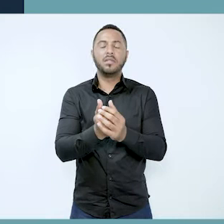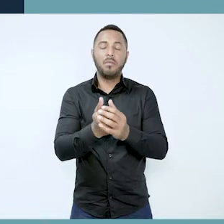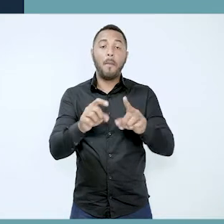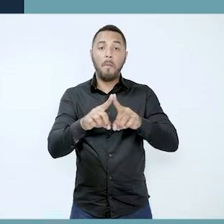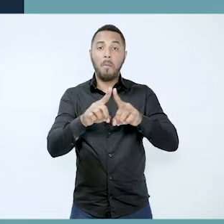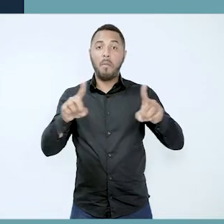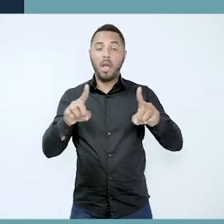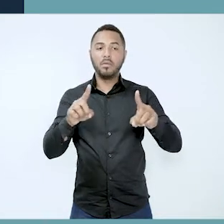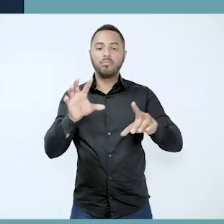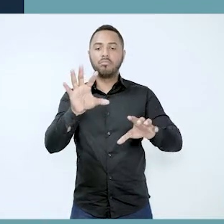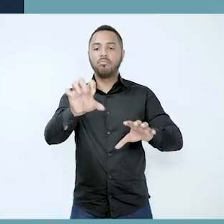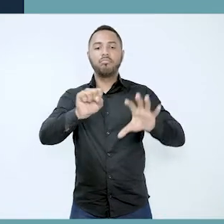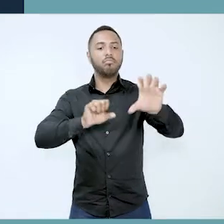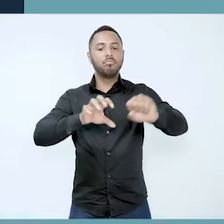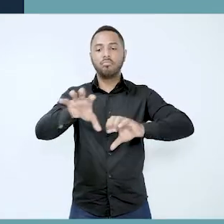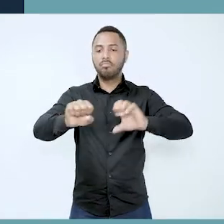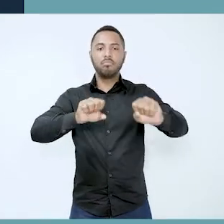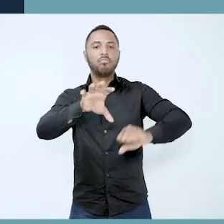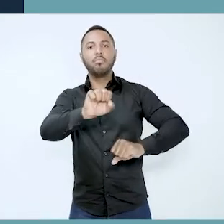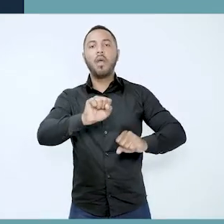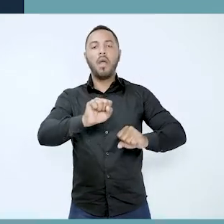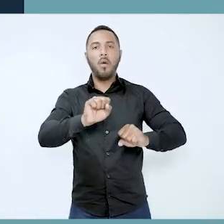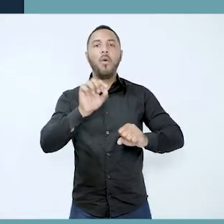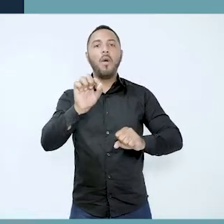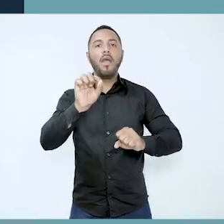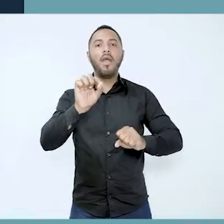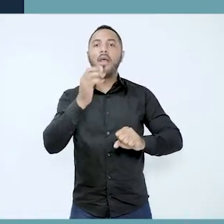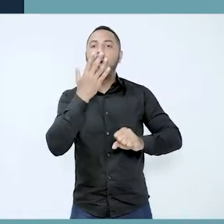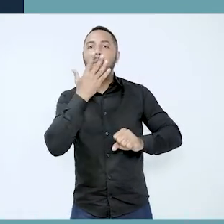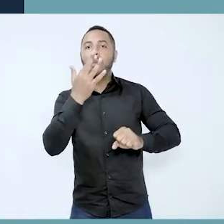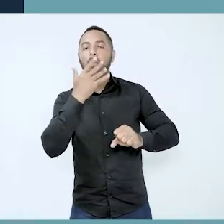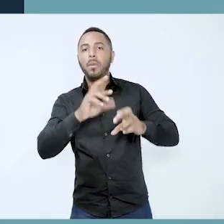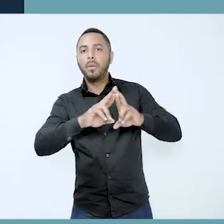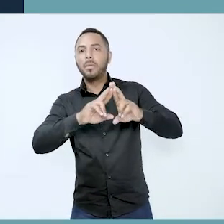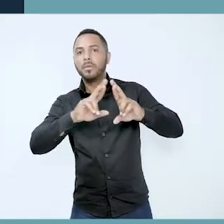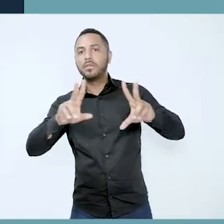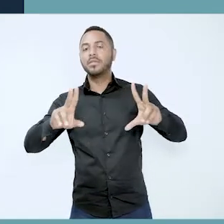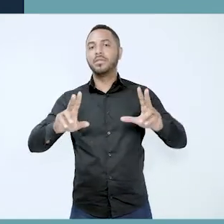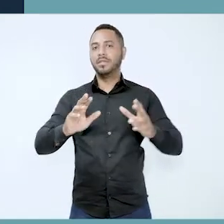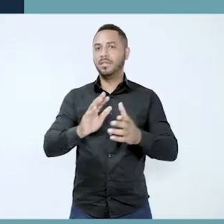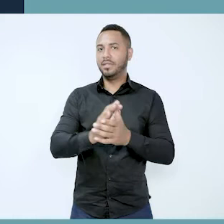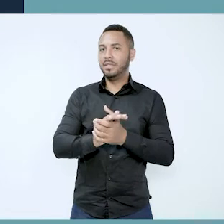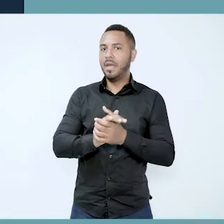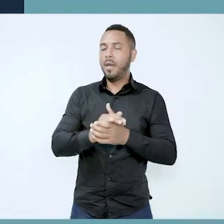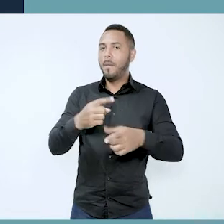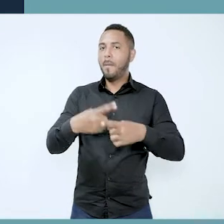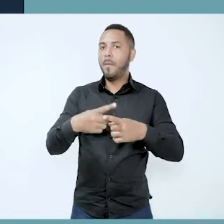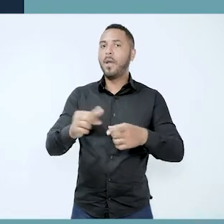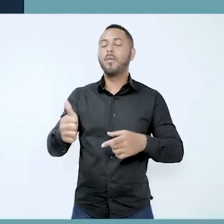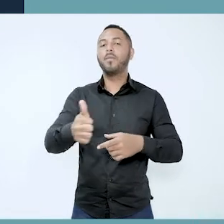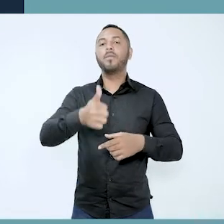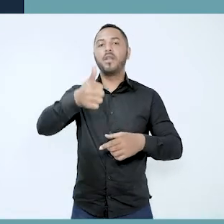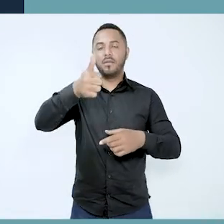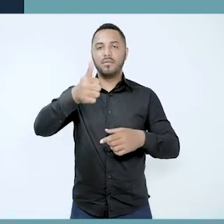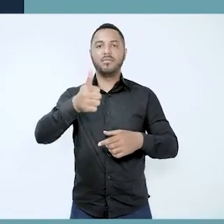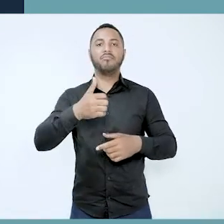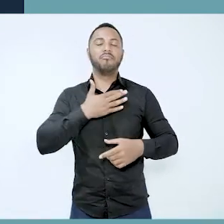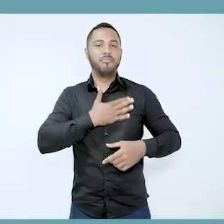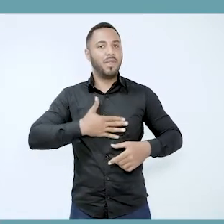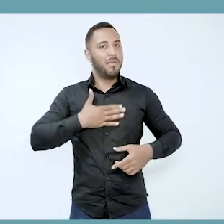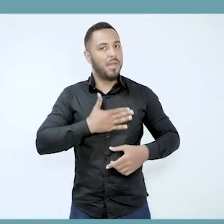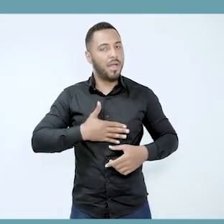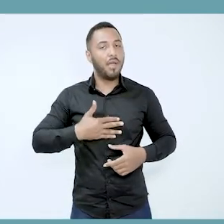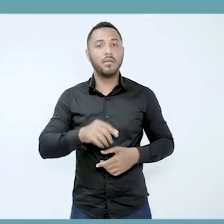dos outros apenas pelas camisas que traziam coladas sobre si, com as cores dos clubes